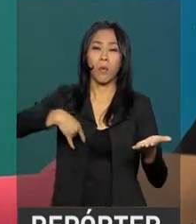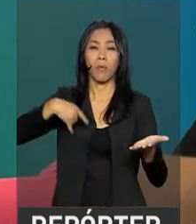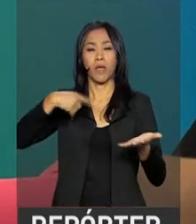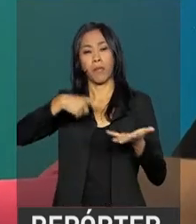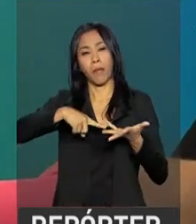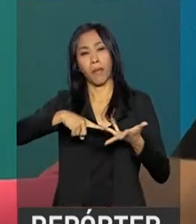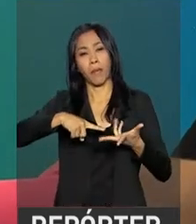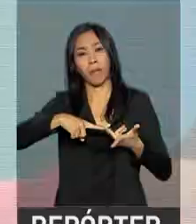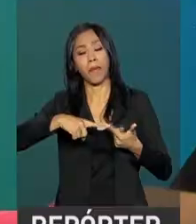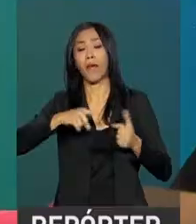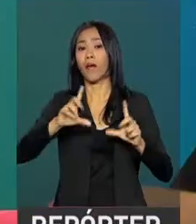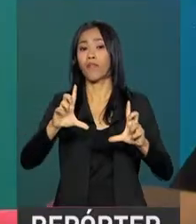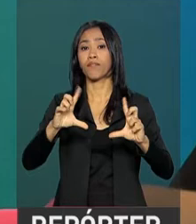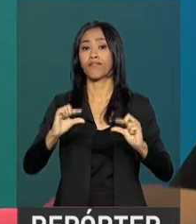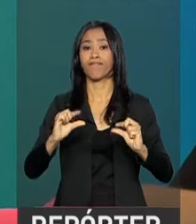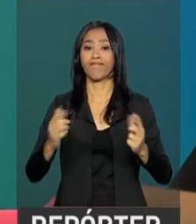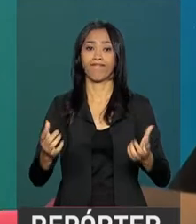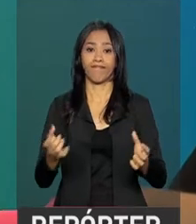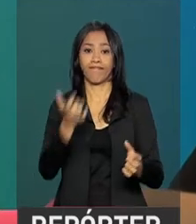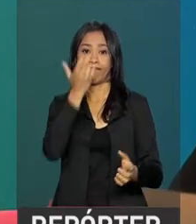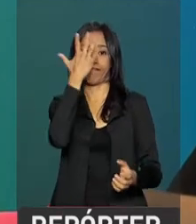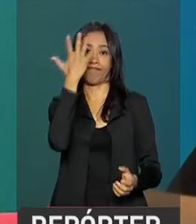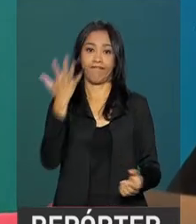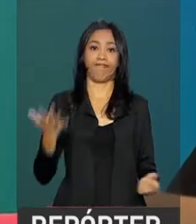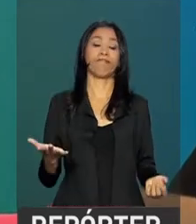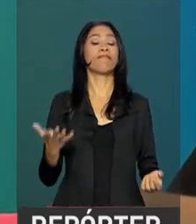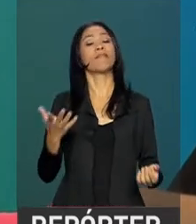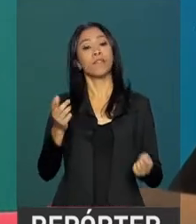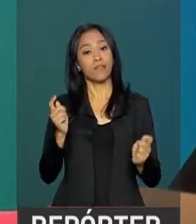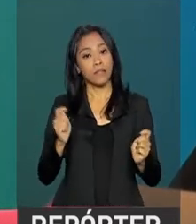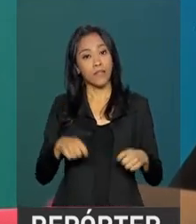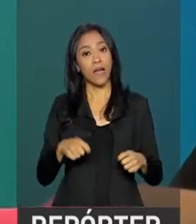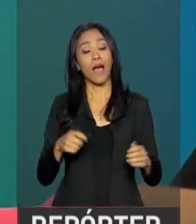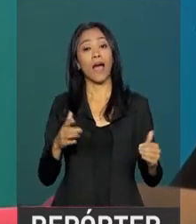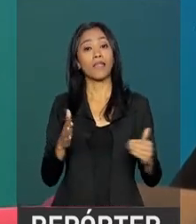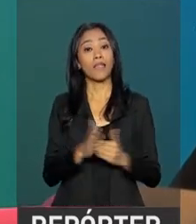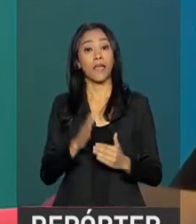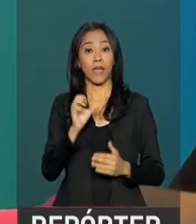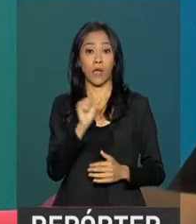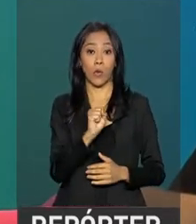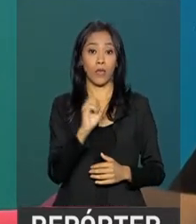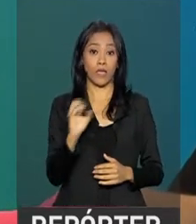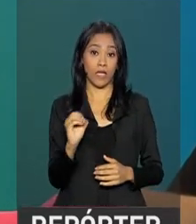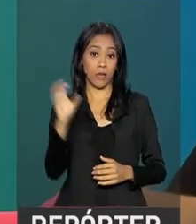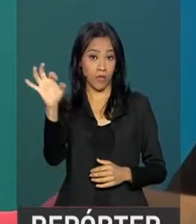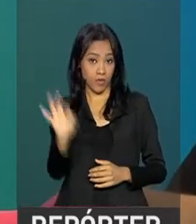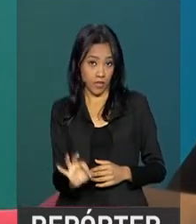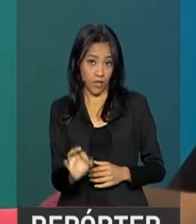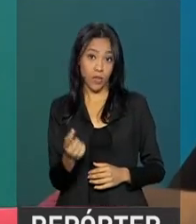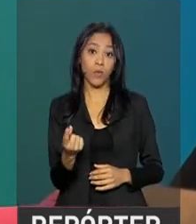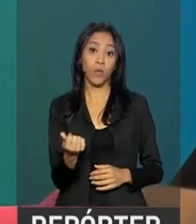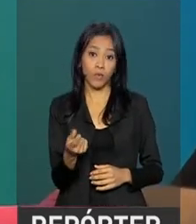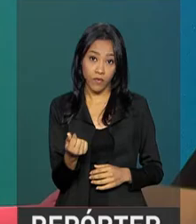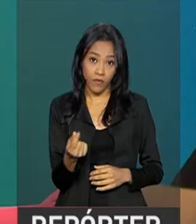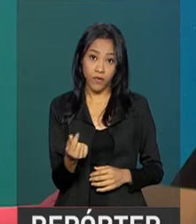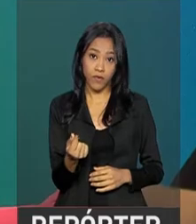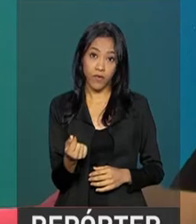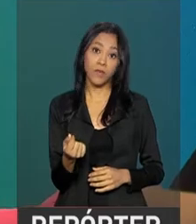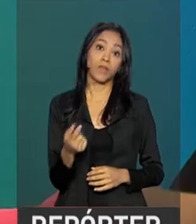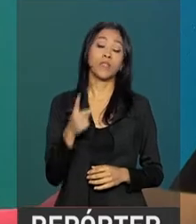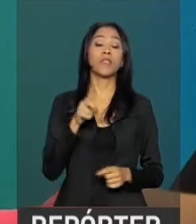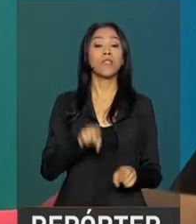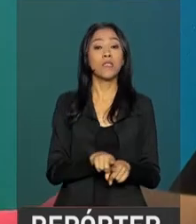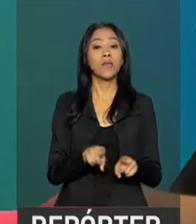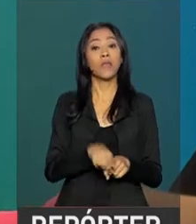muito simplificado permitido o financiamento até 80% do valor do imóvel além de poder usar